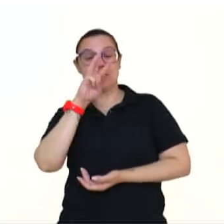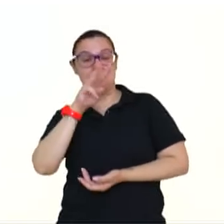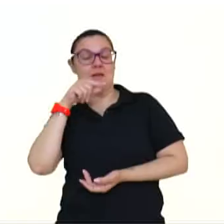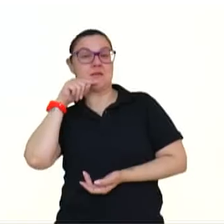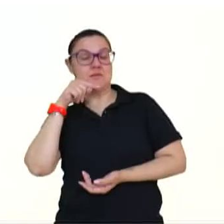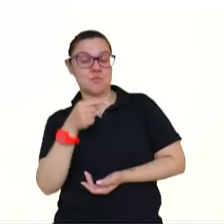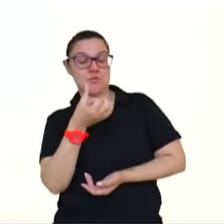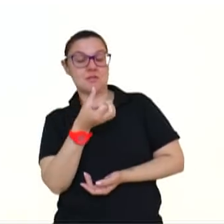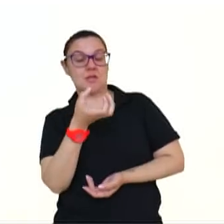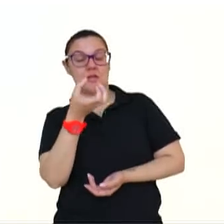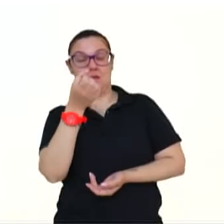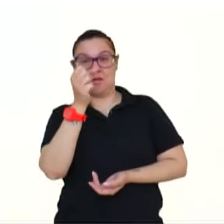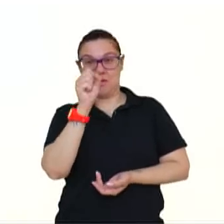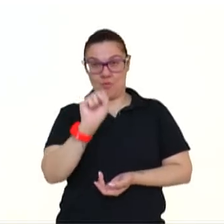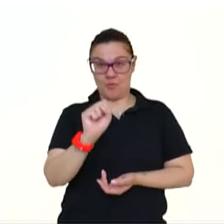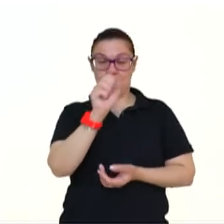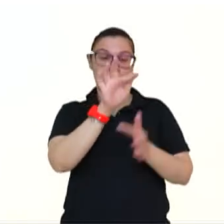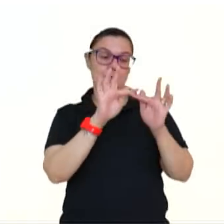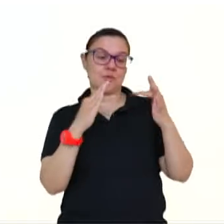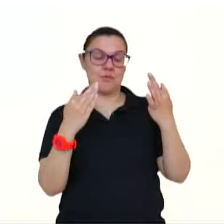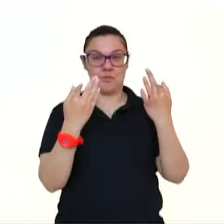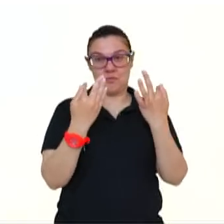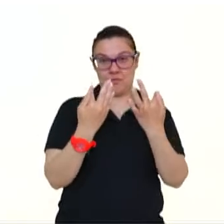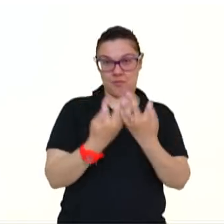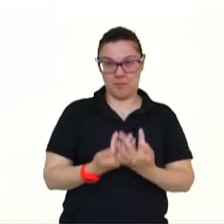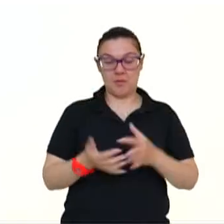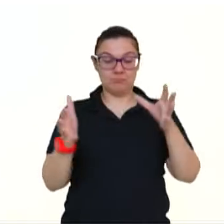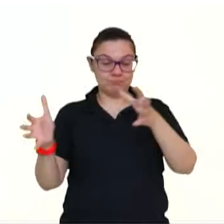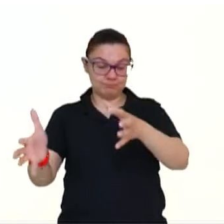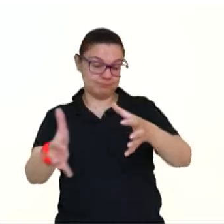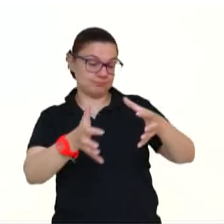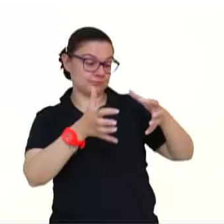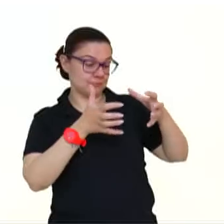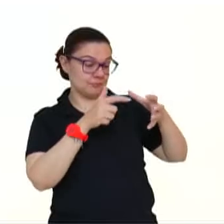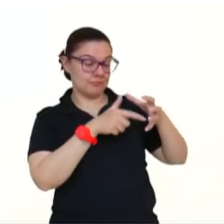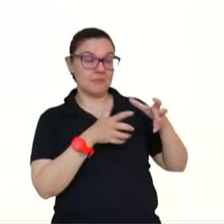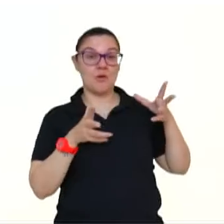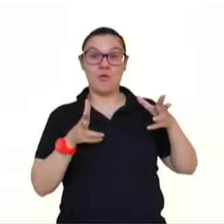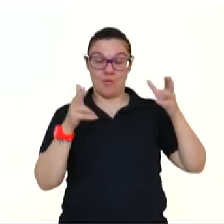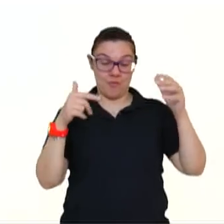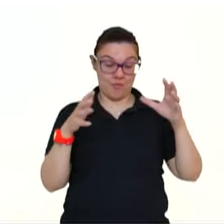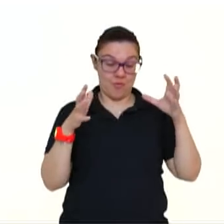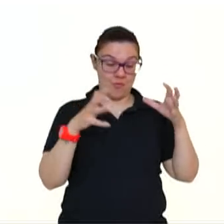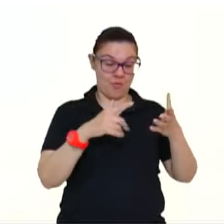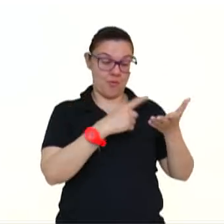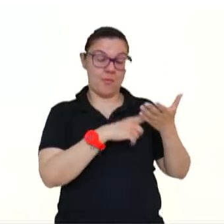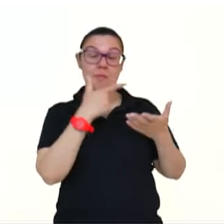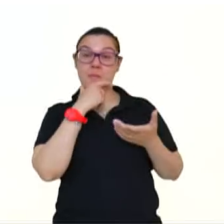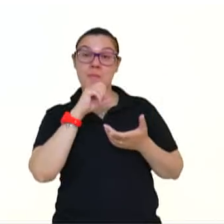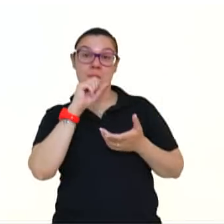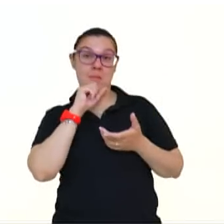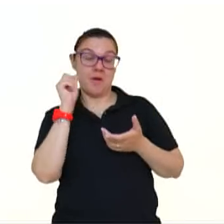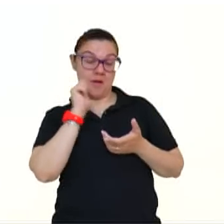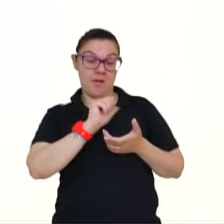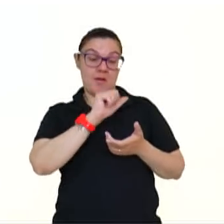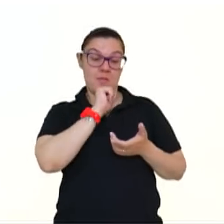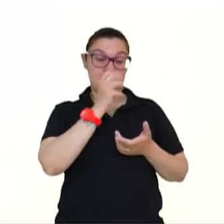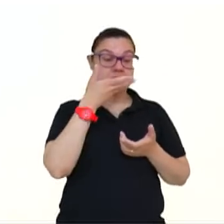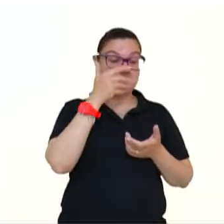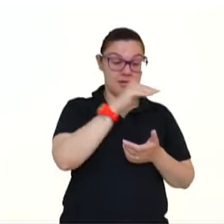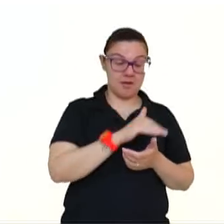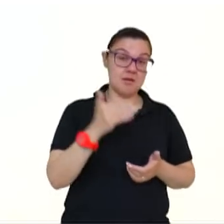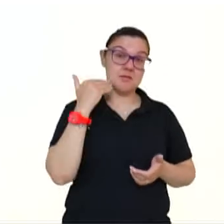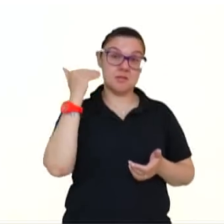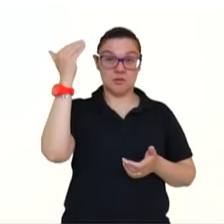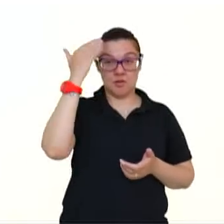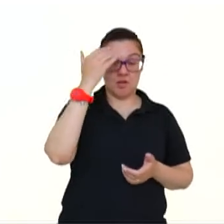3.068 famílias selecionadas em amostragem estratificada com os pais de crianças e adolescentes